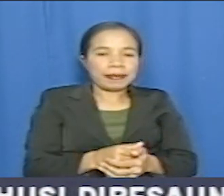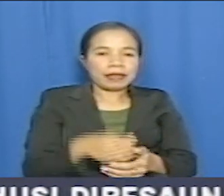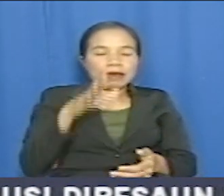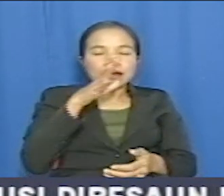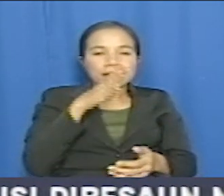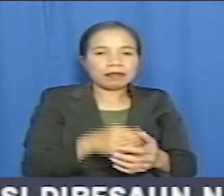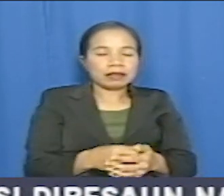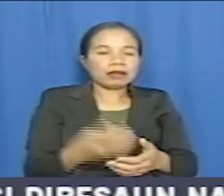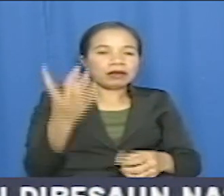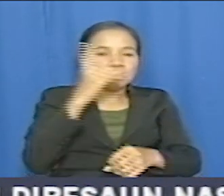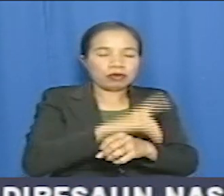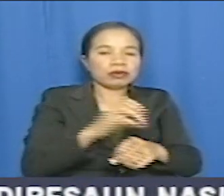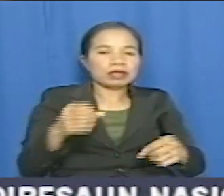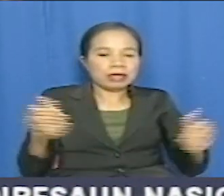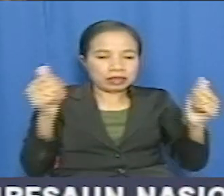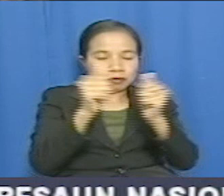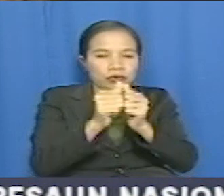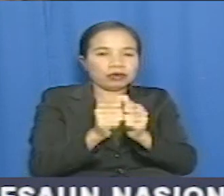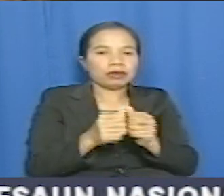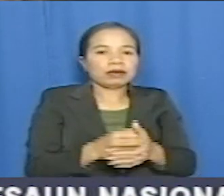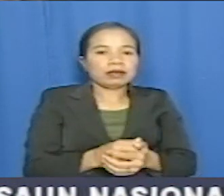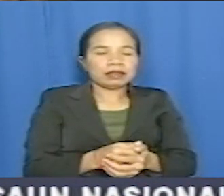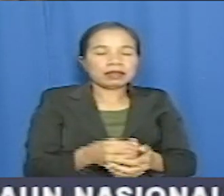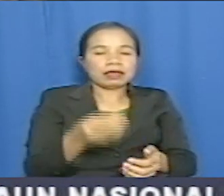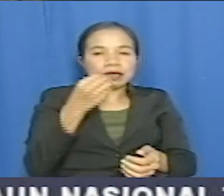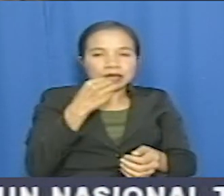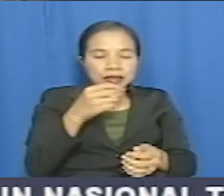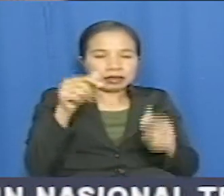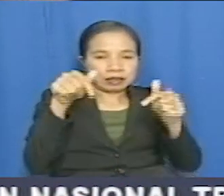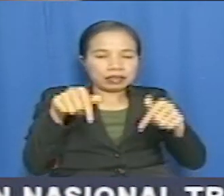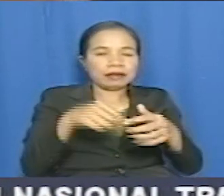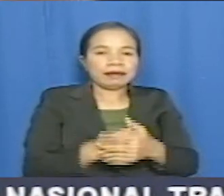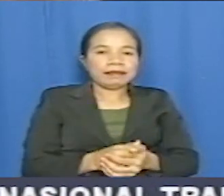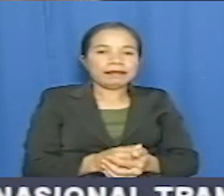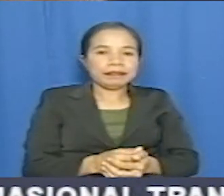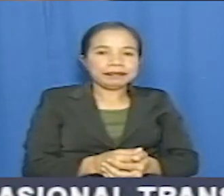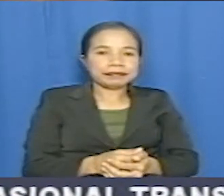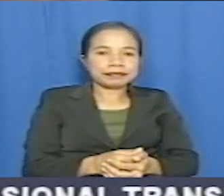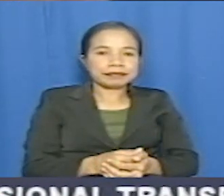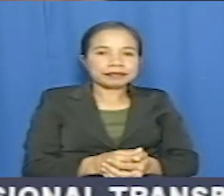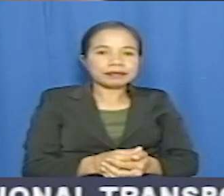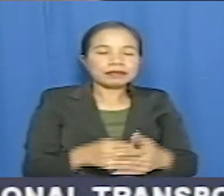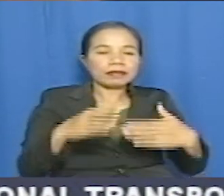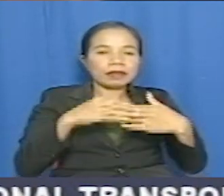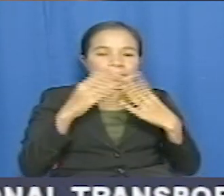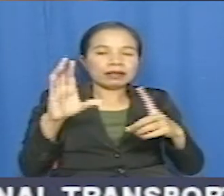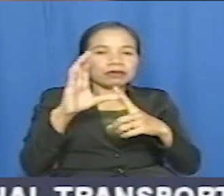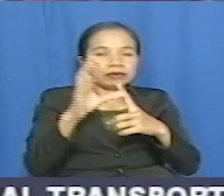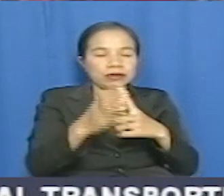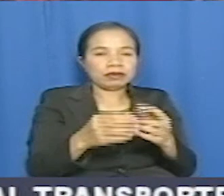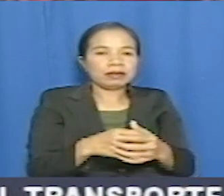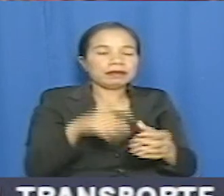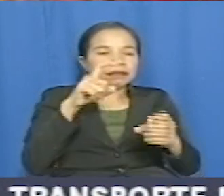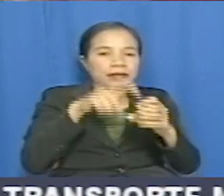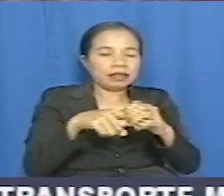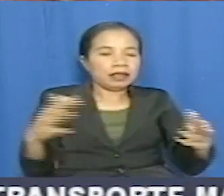liman ba malu kita pun sege atoba uhin kala ni dan ni iba mus aba. Entretanto, medidas culturais nebe autoridade petróleo no minerais